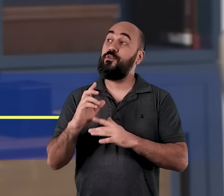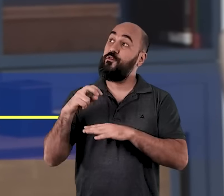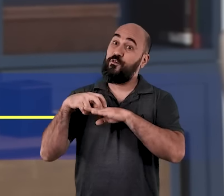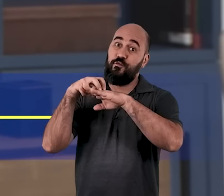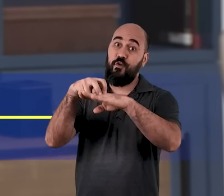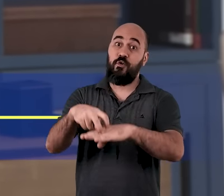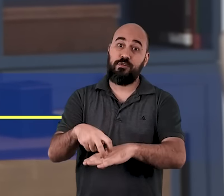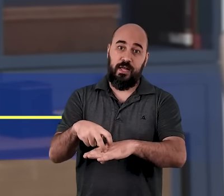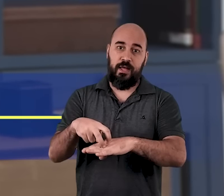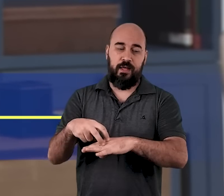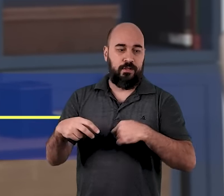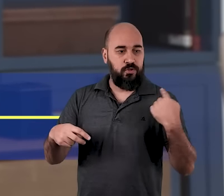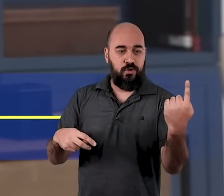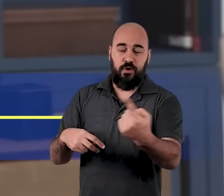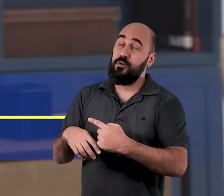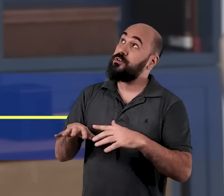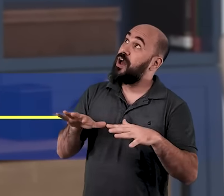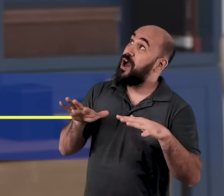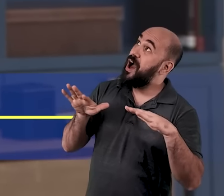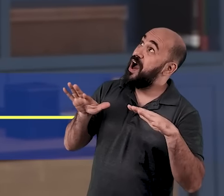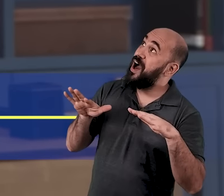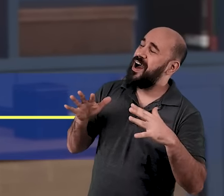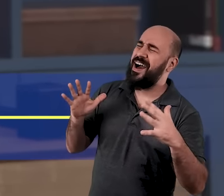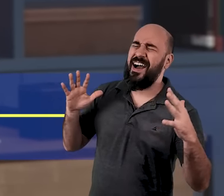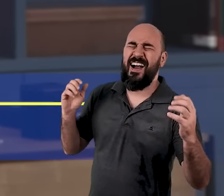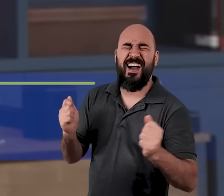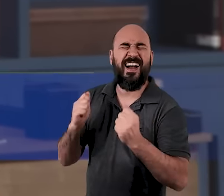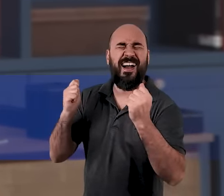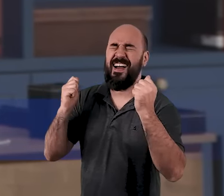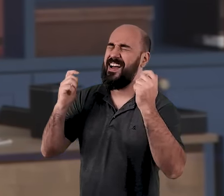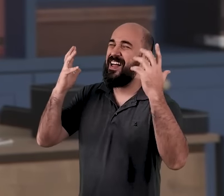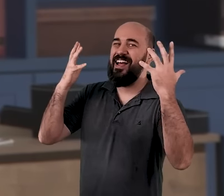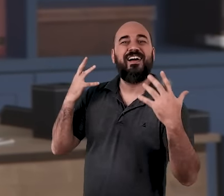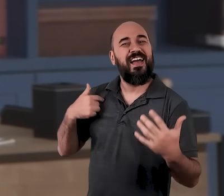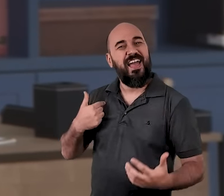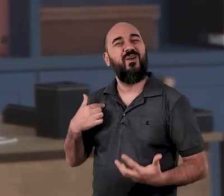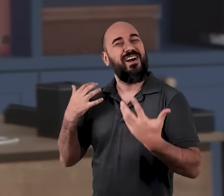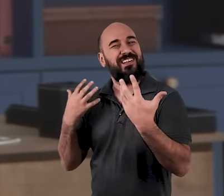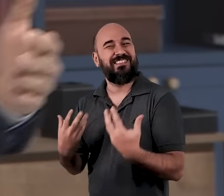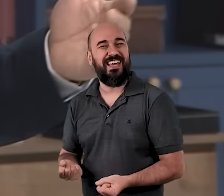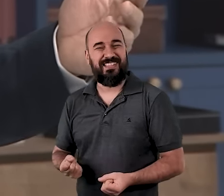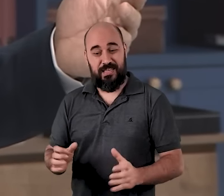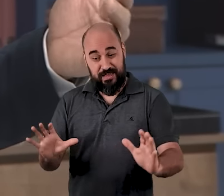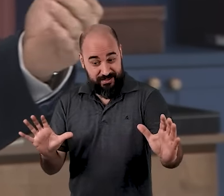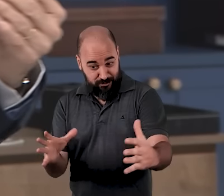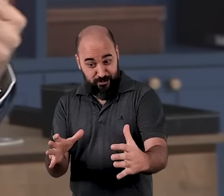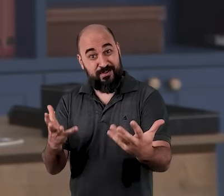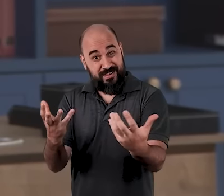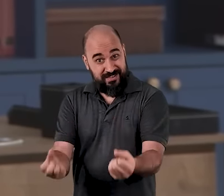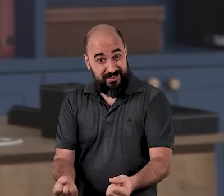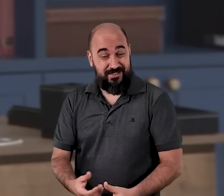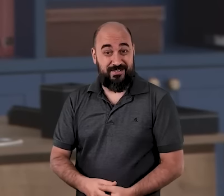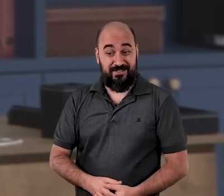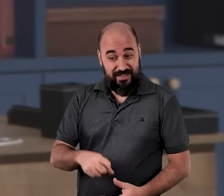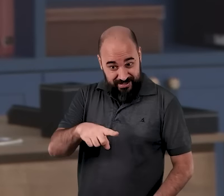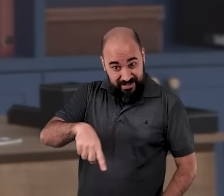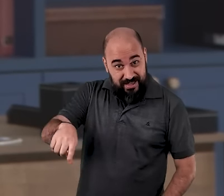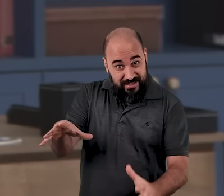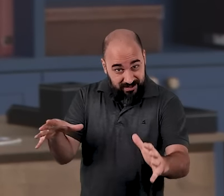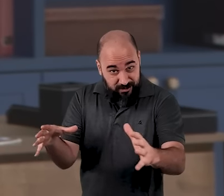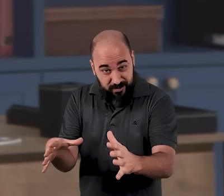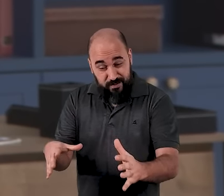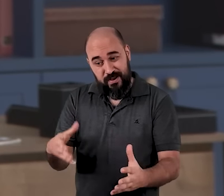todos, estejamos entre aqueles que foram sensíveis à voz do Senhor, aqueles que receberam as mensagens bíblicas